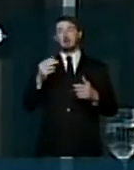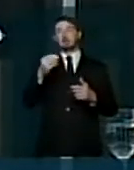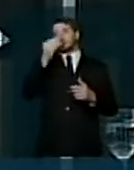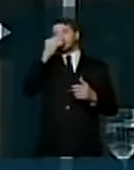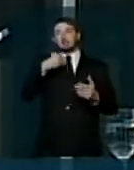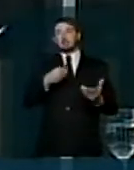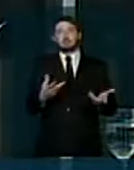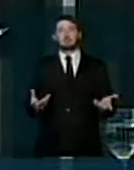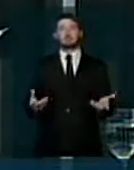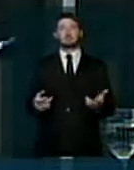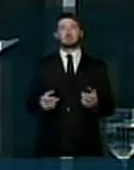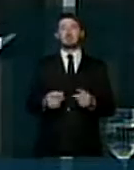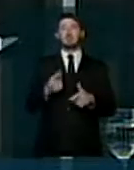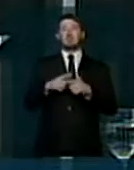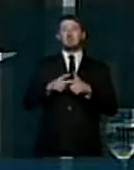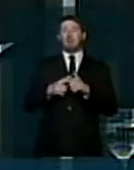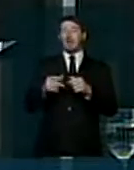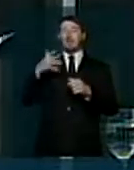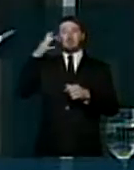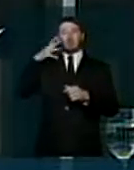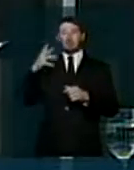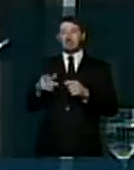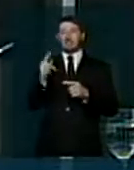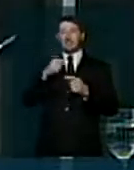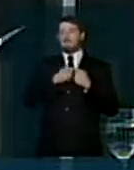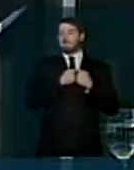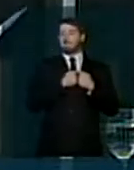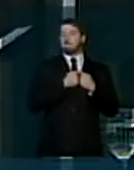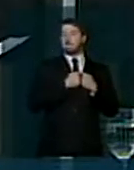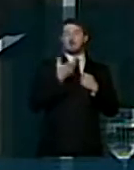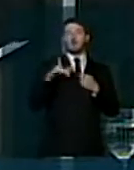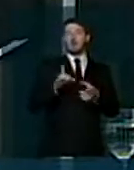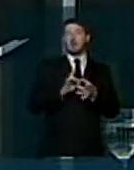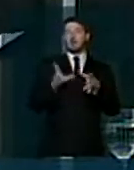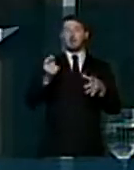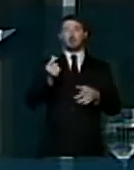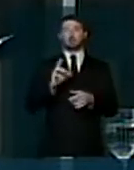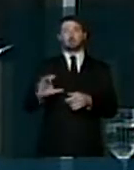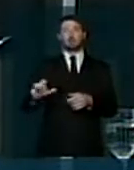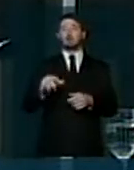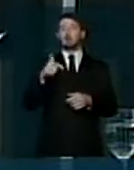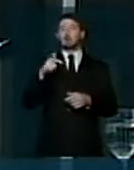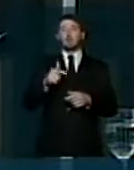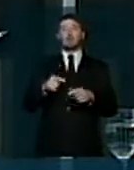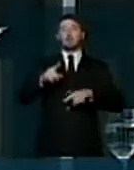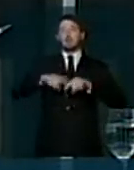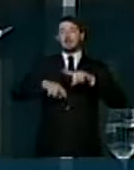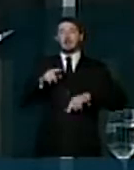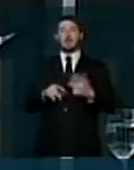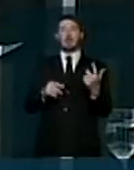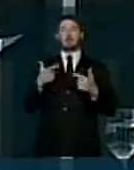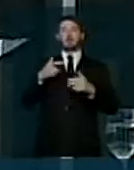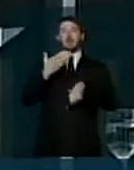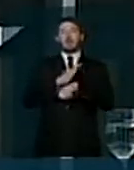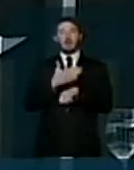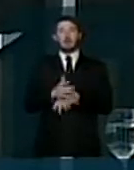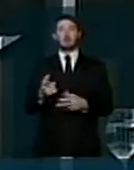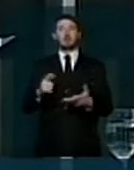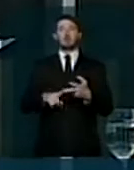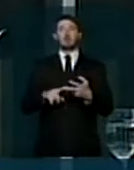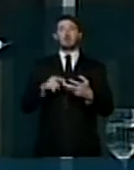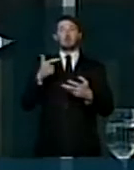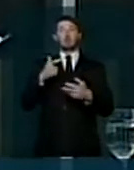de mesquinharia que tratam a segurança pública sem recurso, sem treinamento, sem equipamento e muitas das vezes